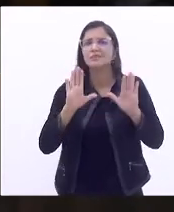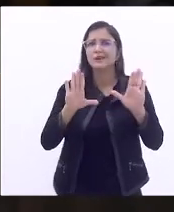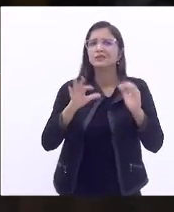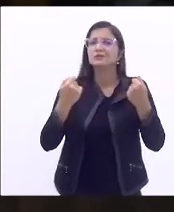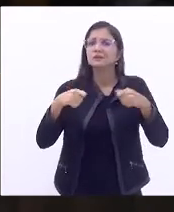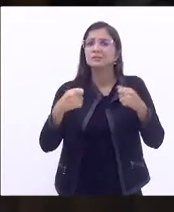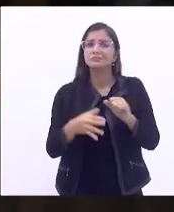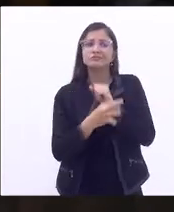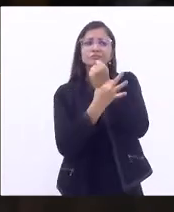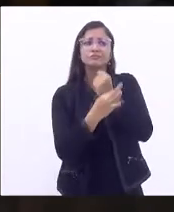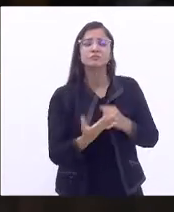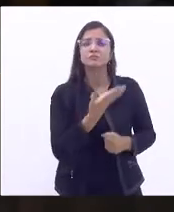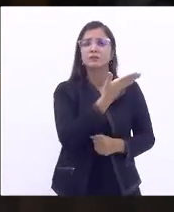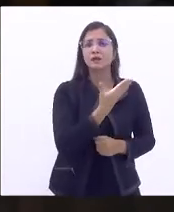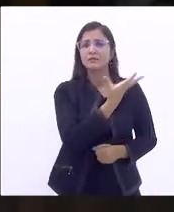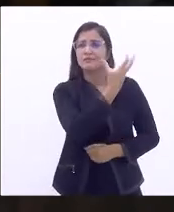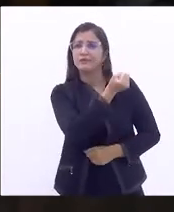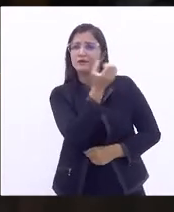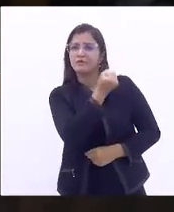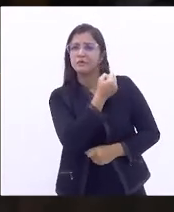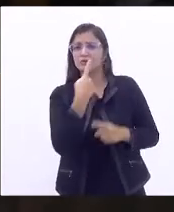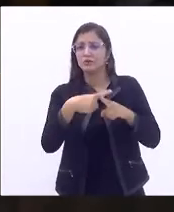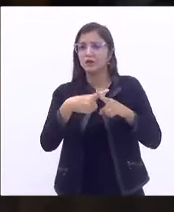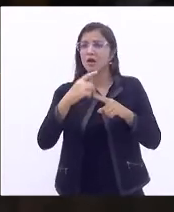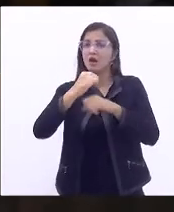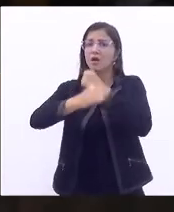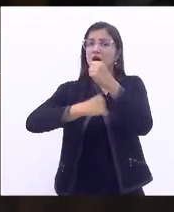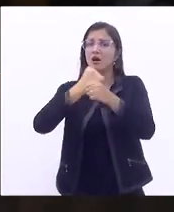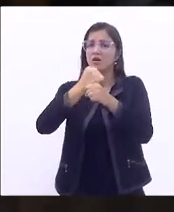benefício vai acabar em 2026. Não é isso, deputado Luiz?